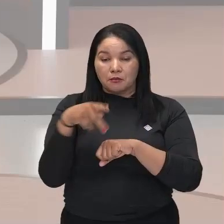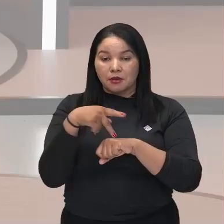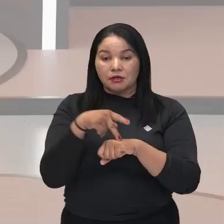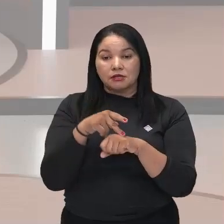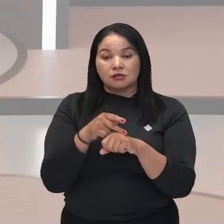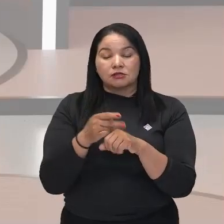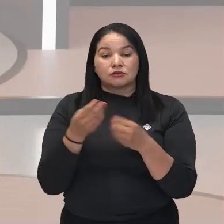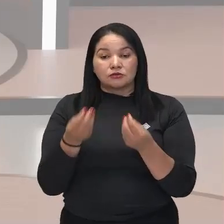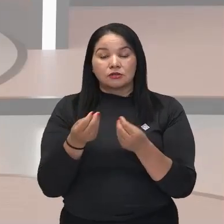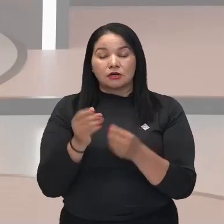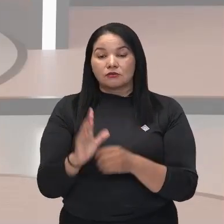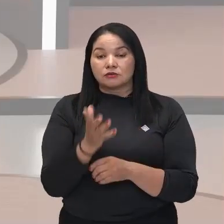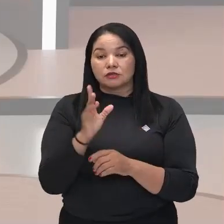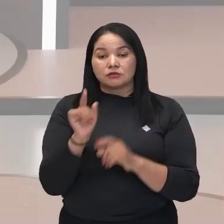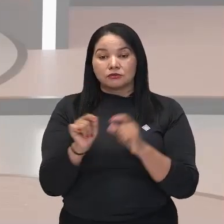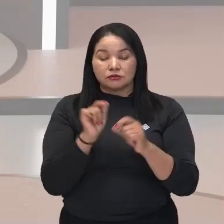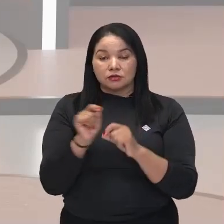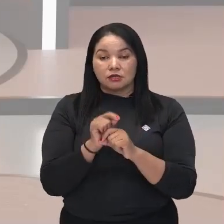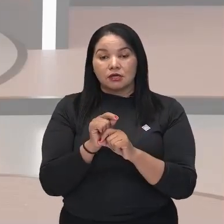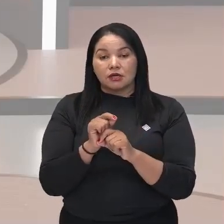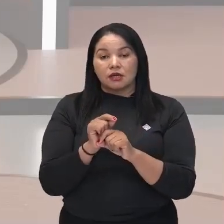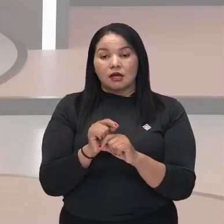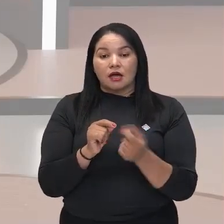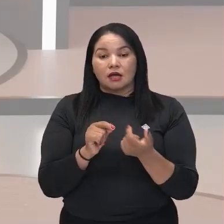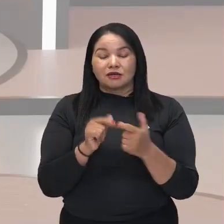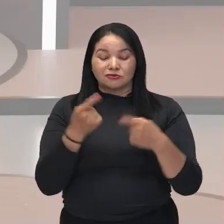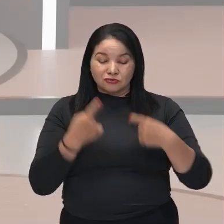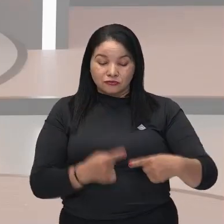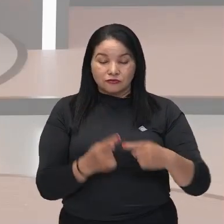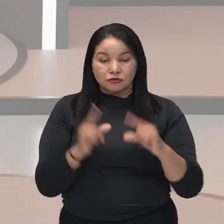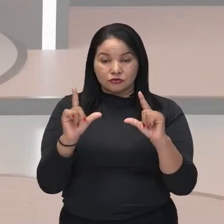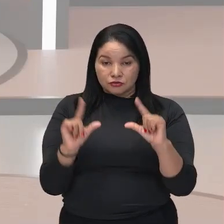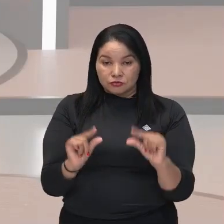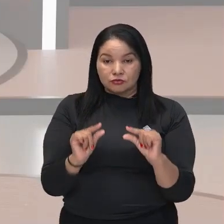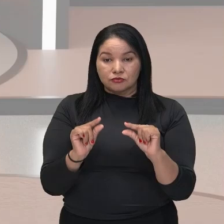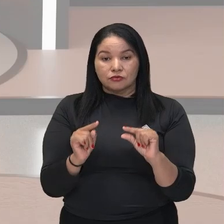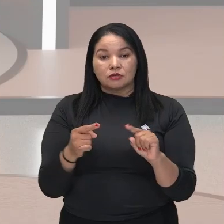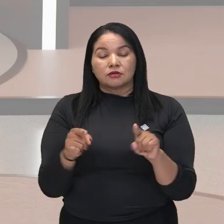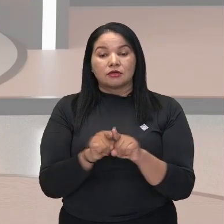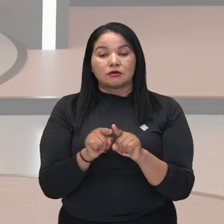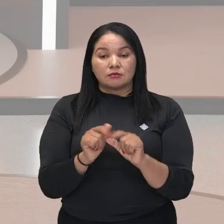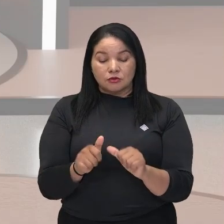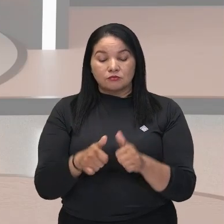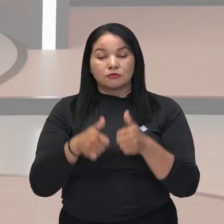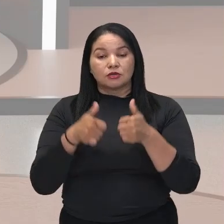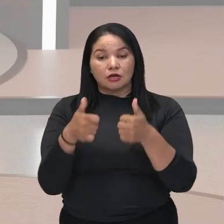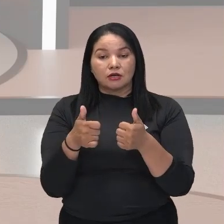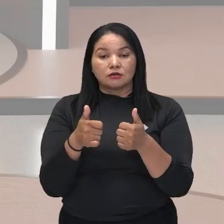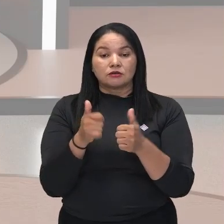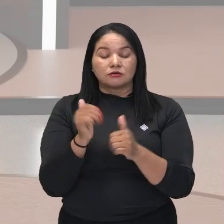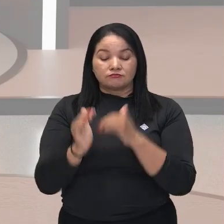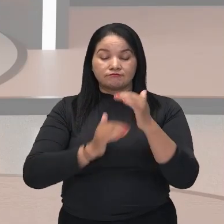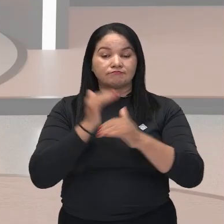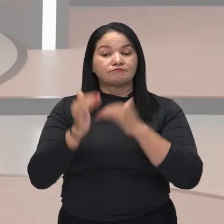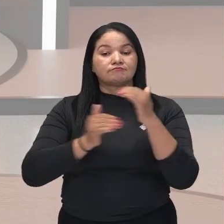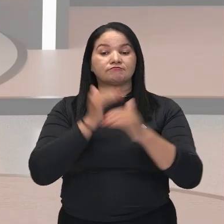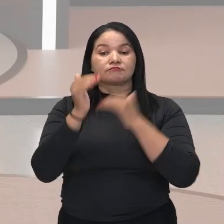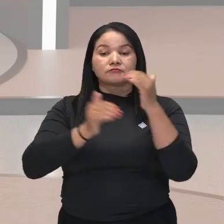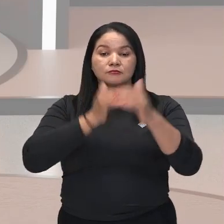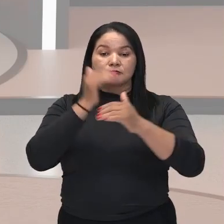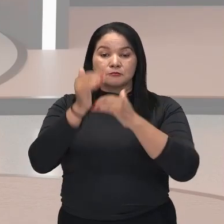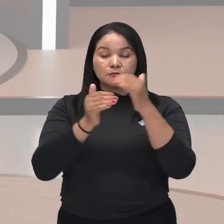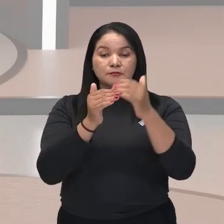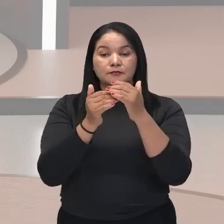acabe ocorrendo ali a diminuição desses conflitos, tá? E uma melhoria cada vez mais no desenvolvimento